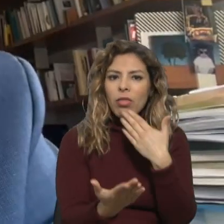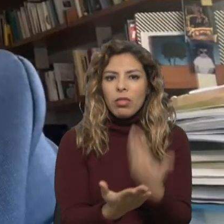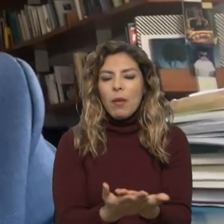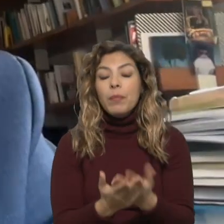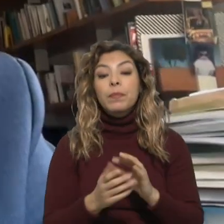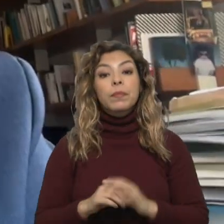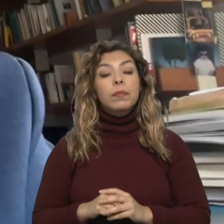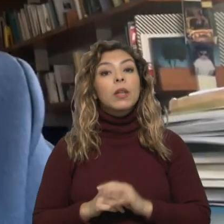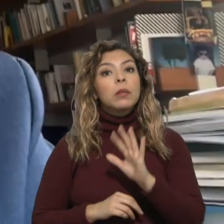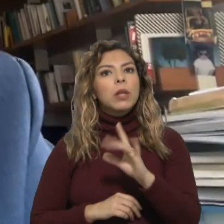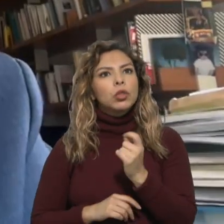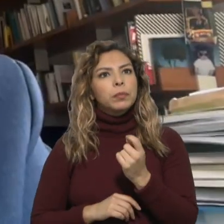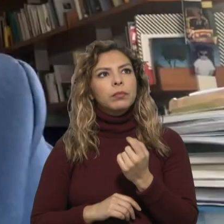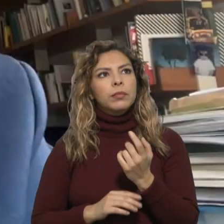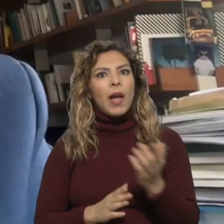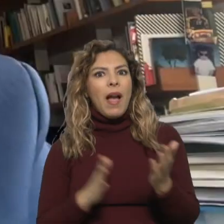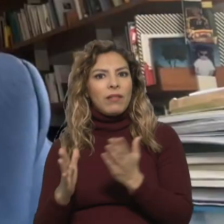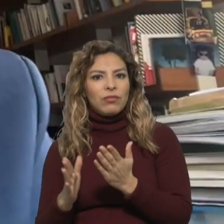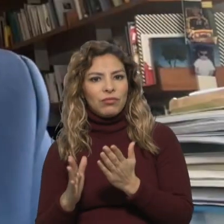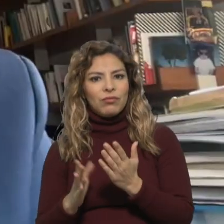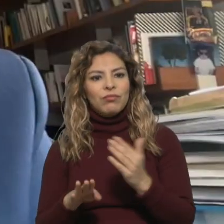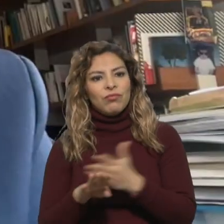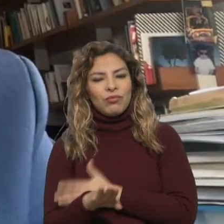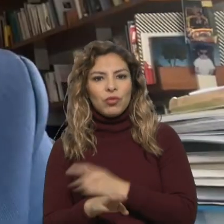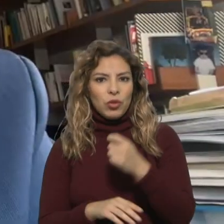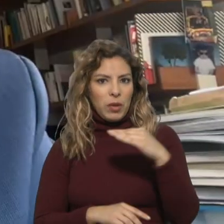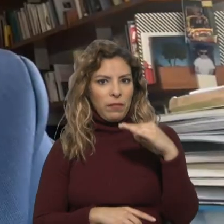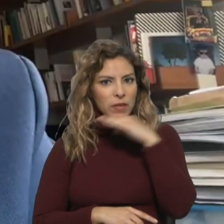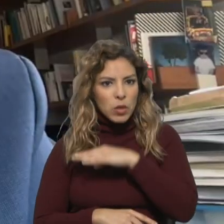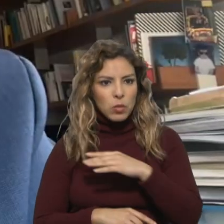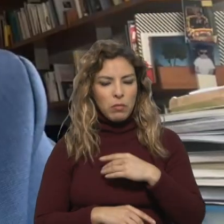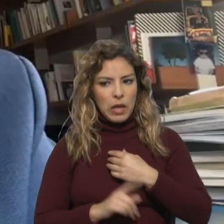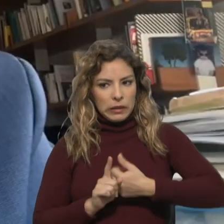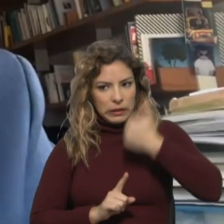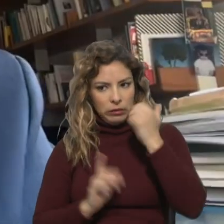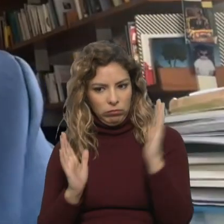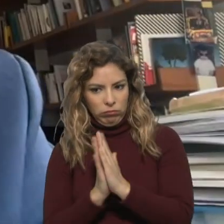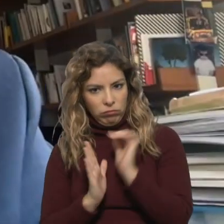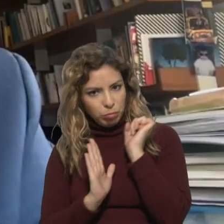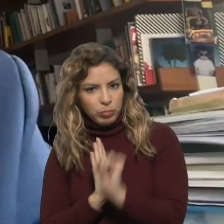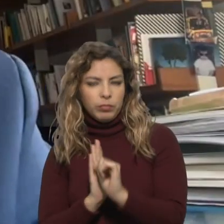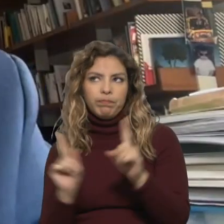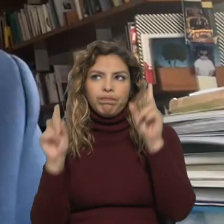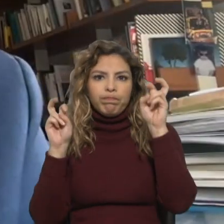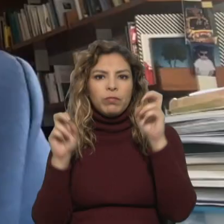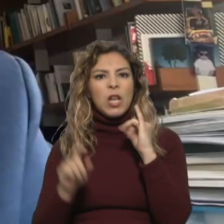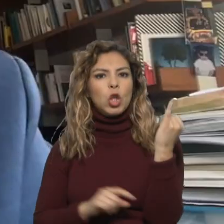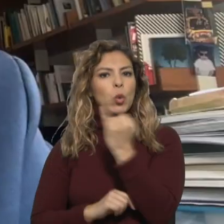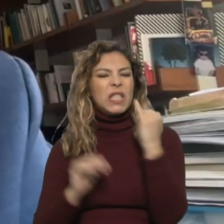mais frio, mais institucional. Ele já tinha dado mostras deste